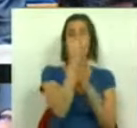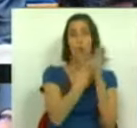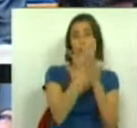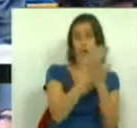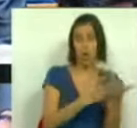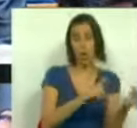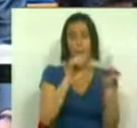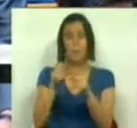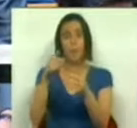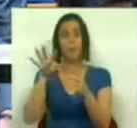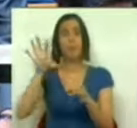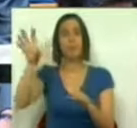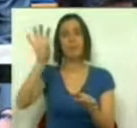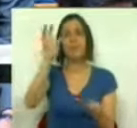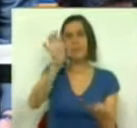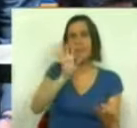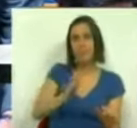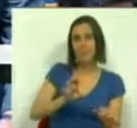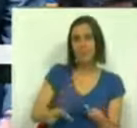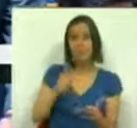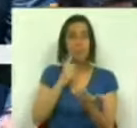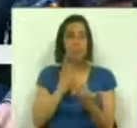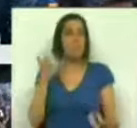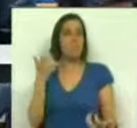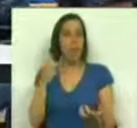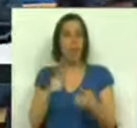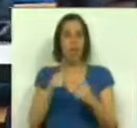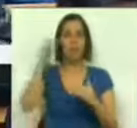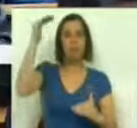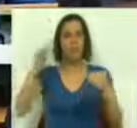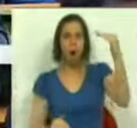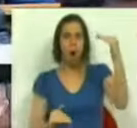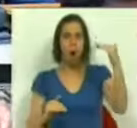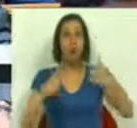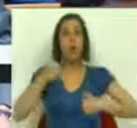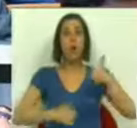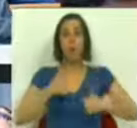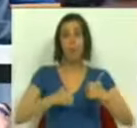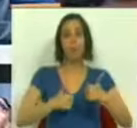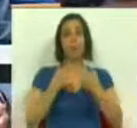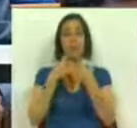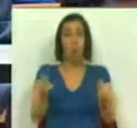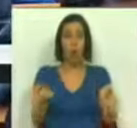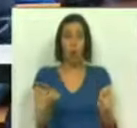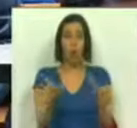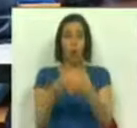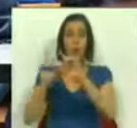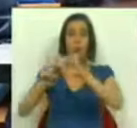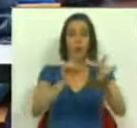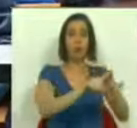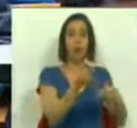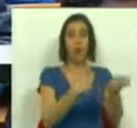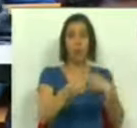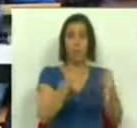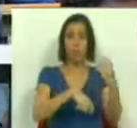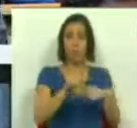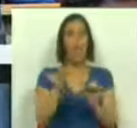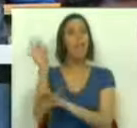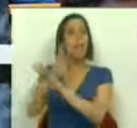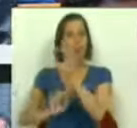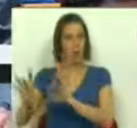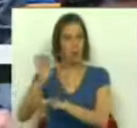económico, quer demográfico, vão acentuar as disparidades competitivas entre os vários blocos comerciais e